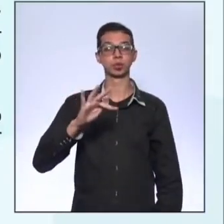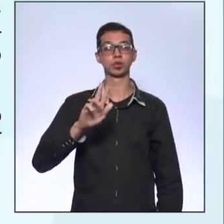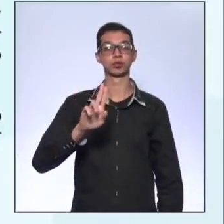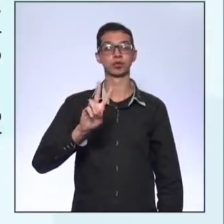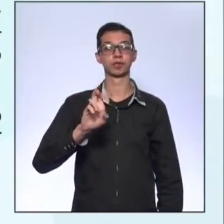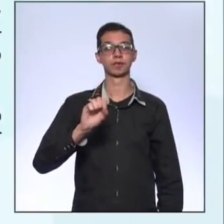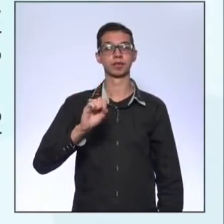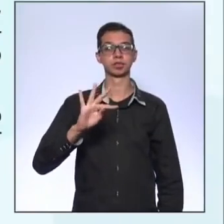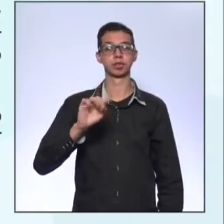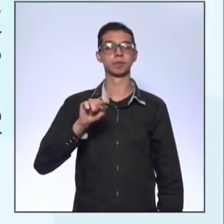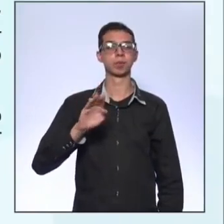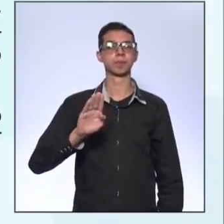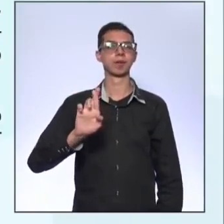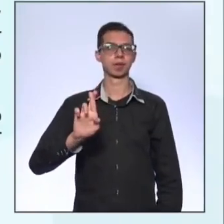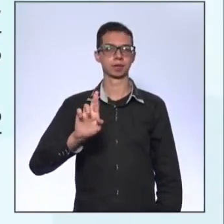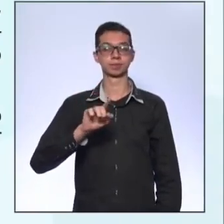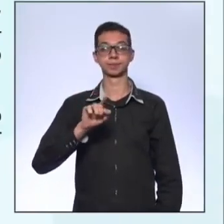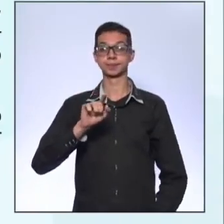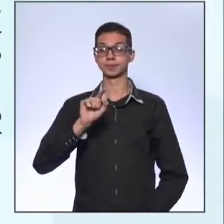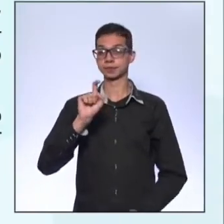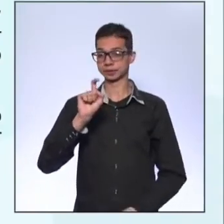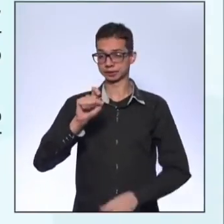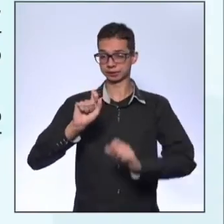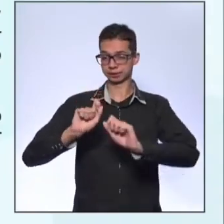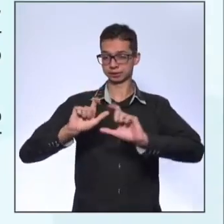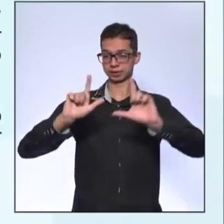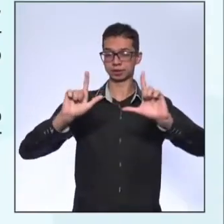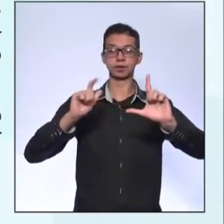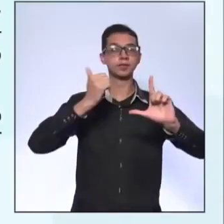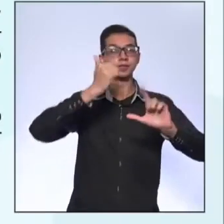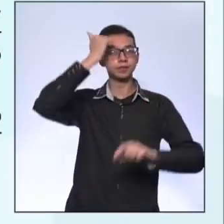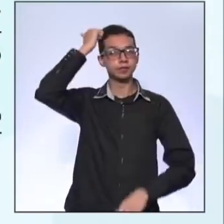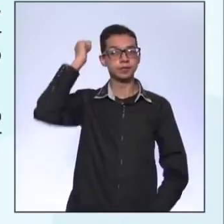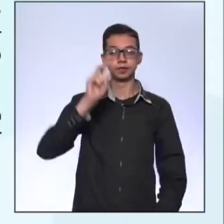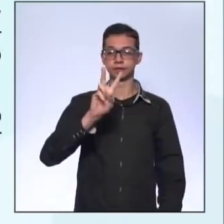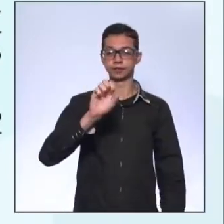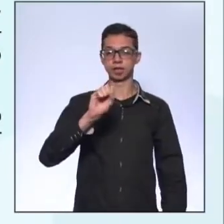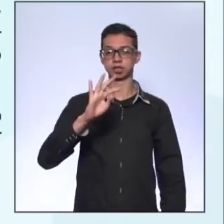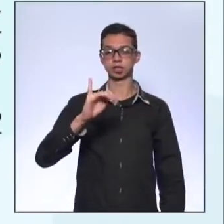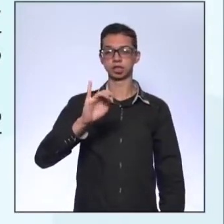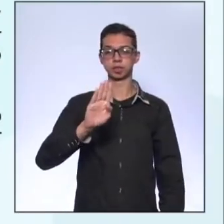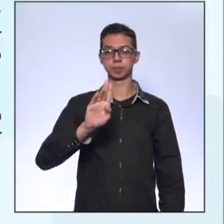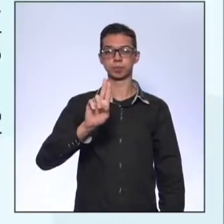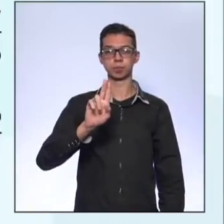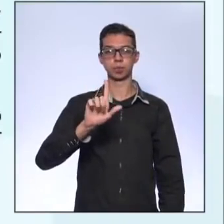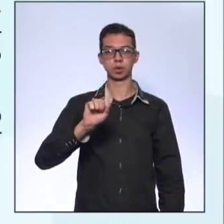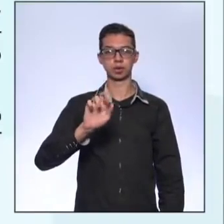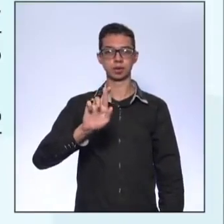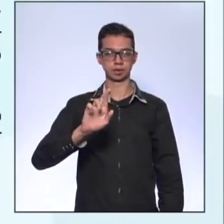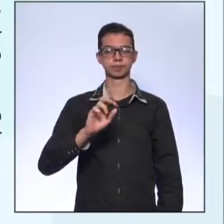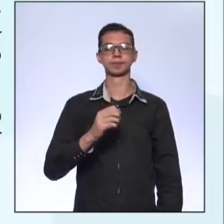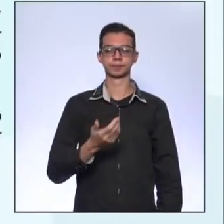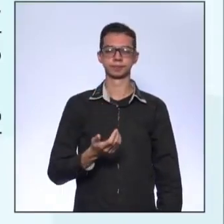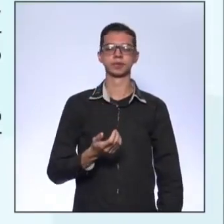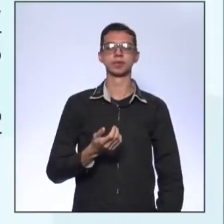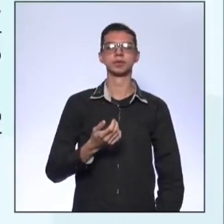www.fuvest.br, clicar em vestibular, né, na aba vestibular, ou no banner vestibular para a Universidade de São Paulo.